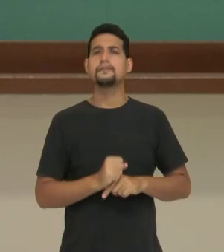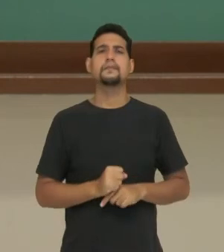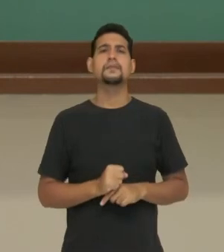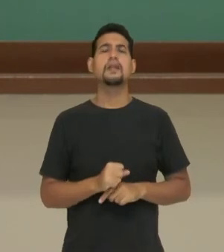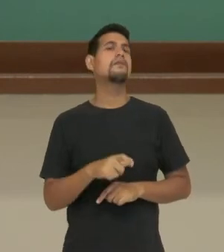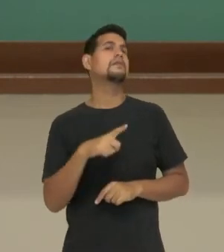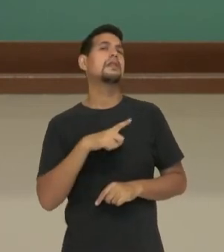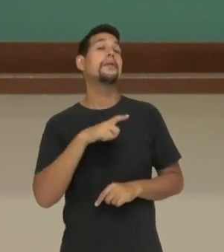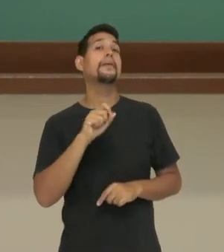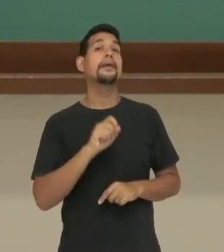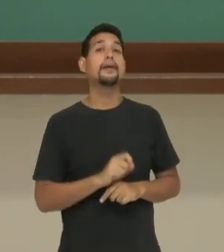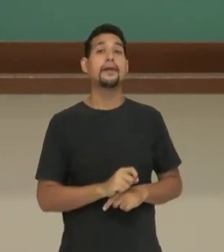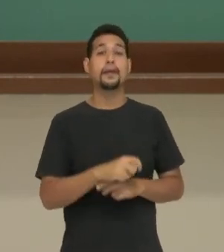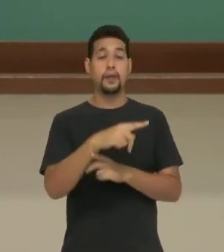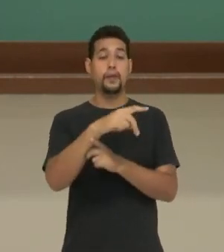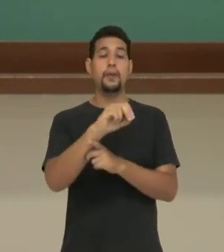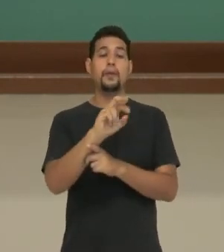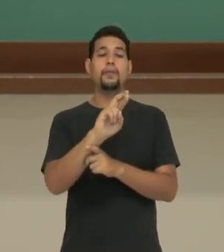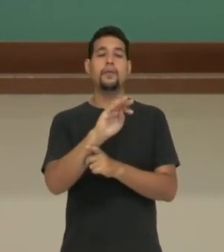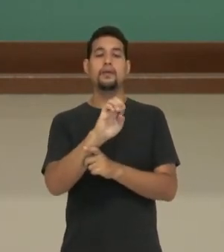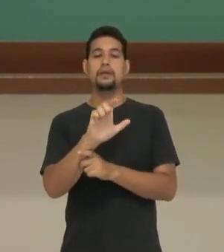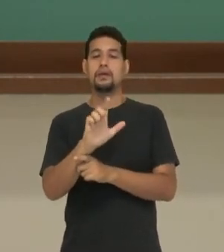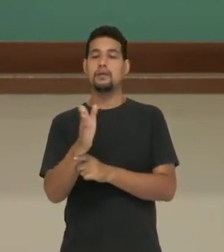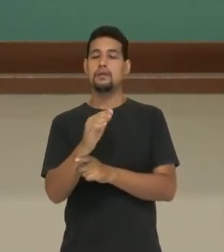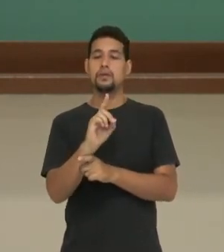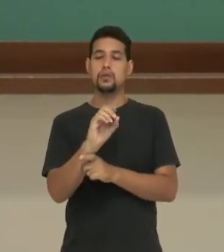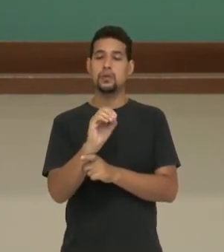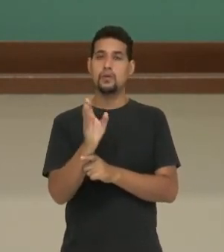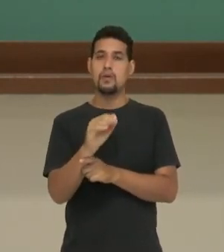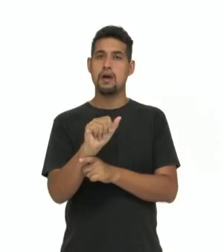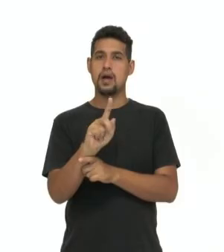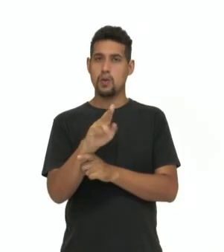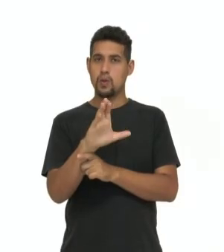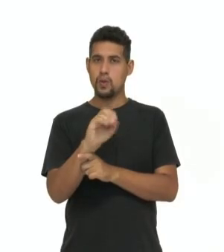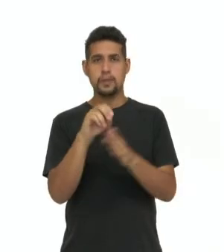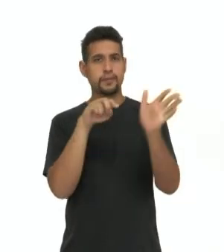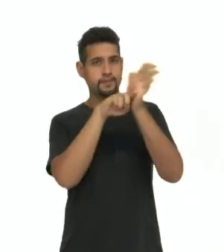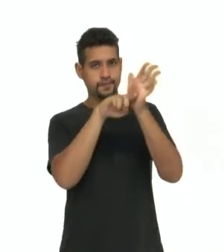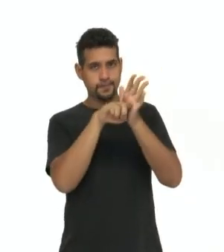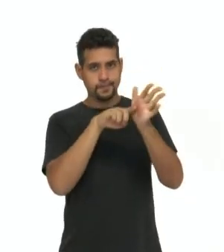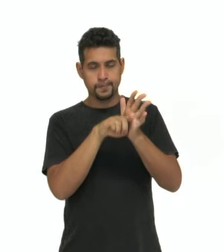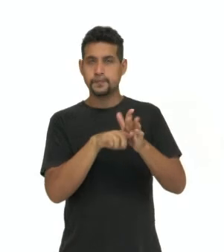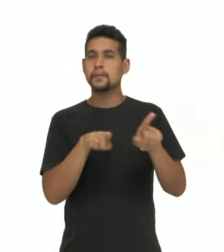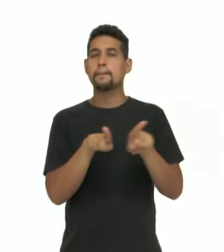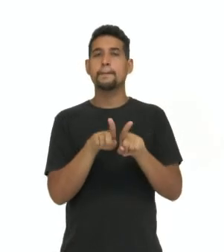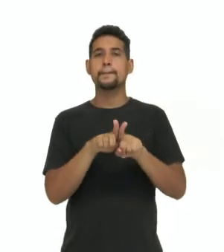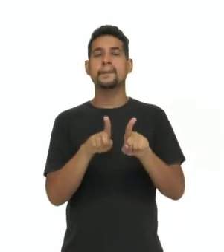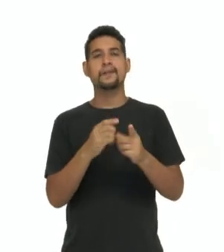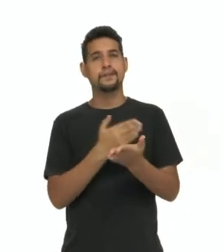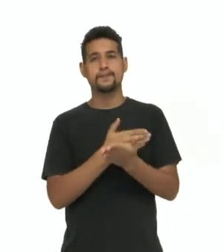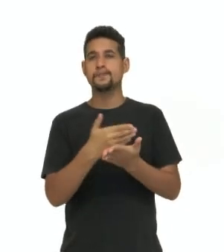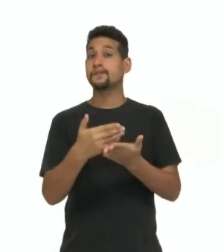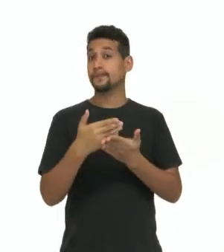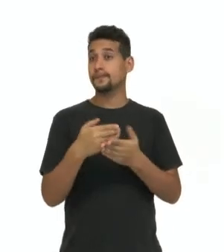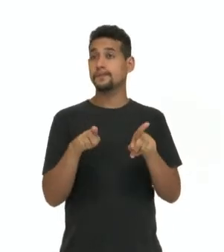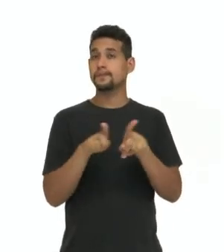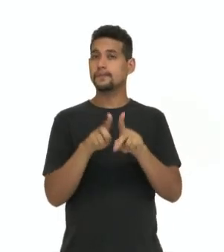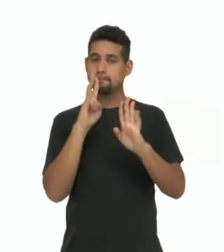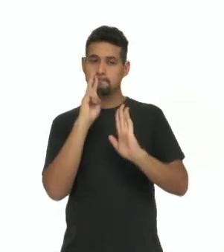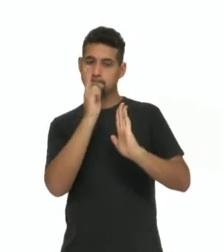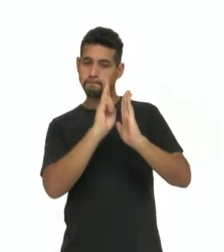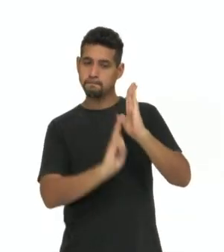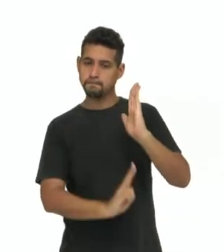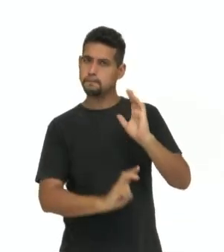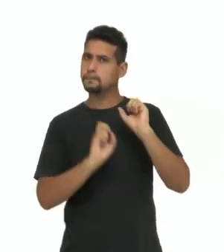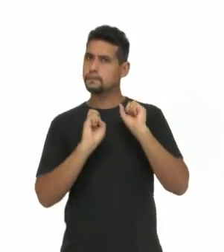têm também o portal do aluno, né? Se vocês digitarem lá portal do aluno, plataforma Redação Paraná, vocês terão acesso. Vocês